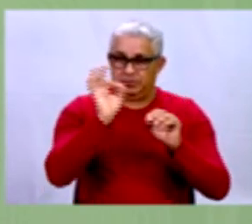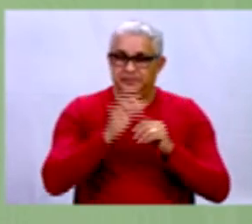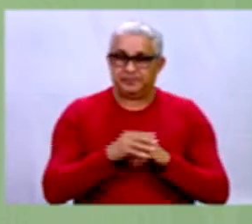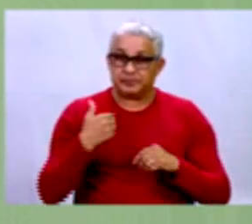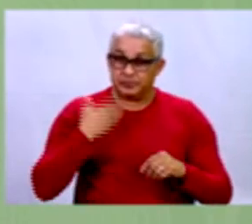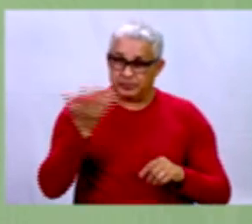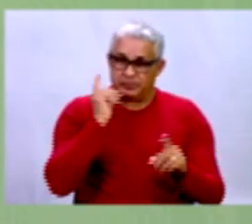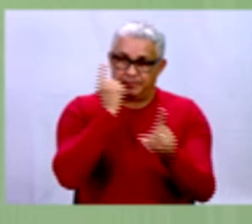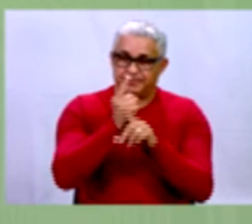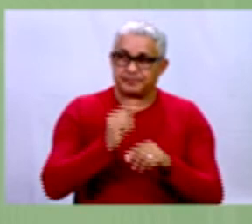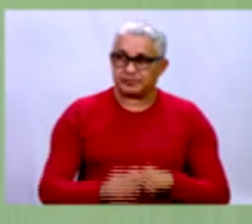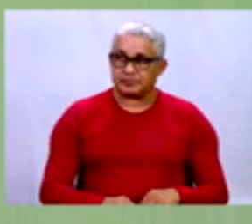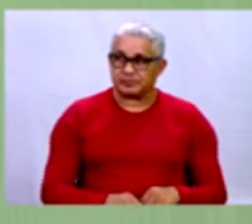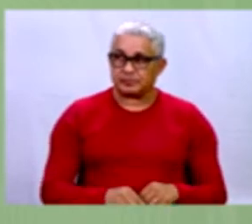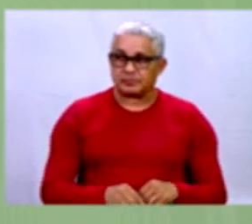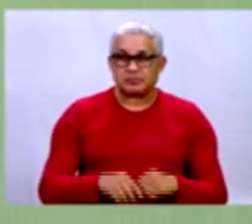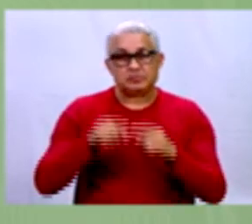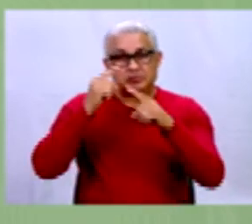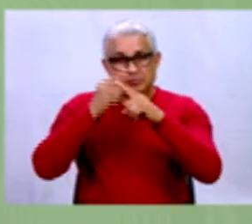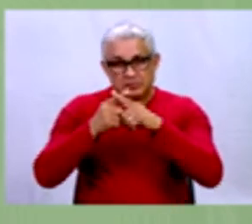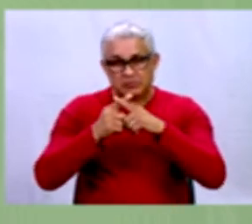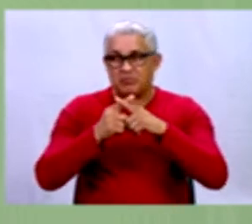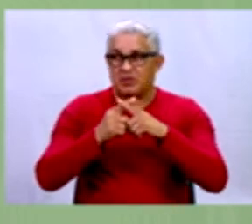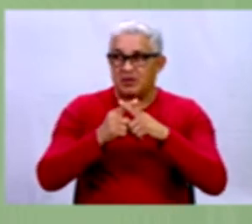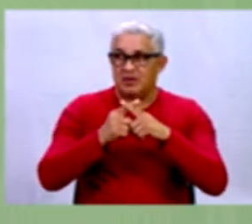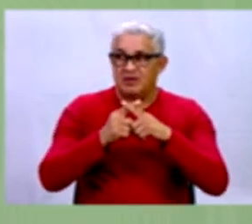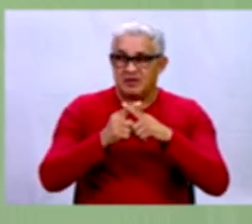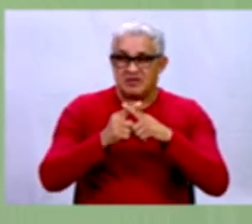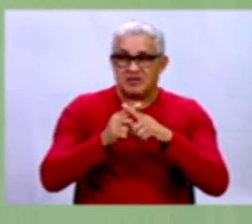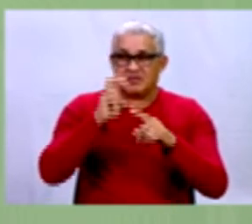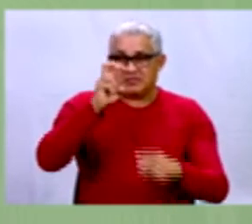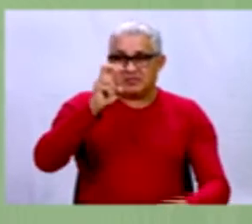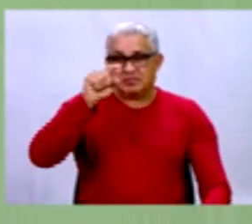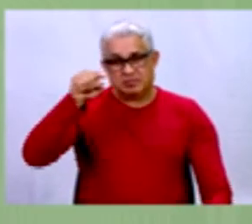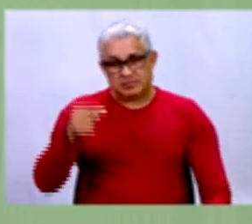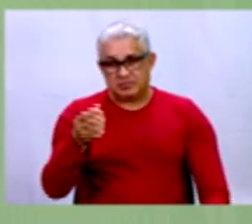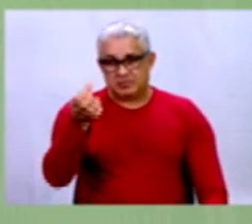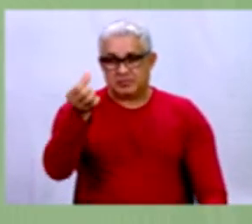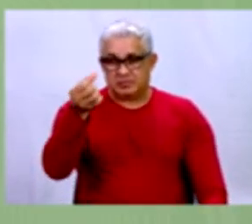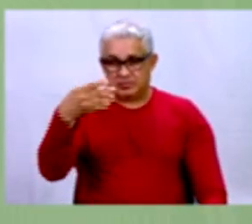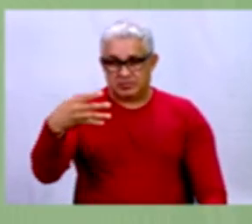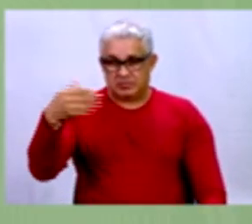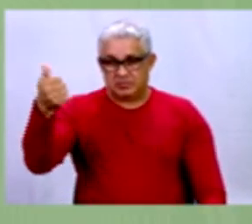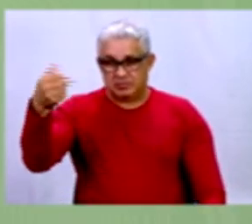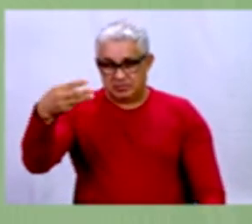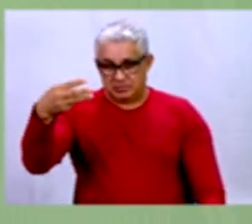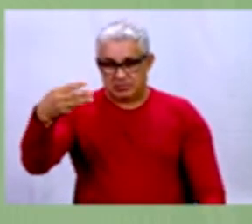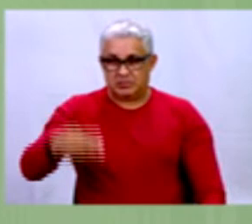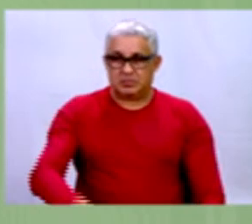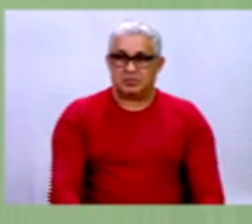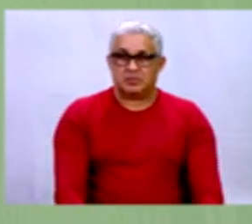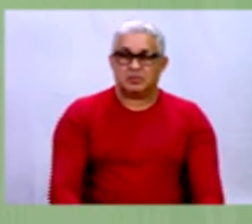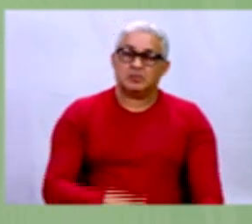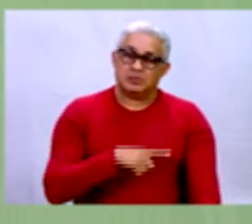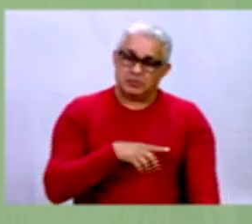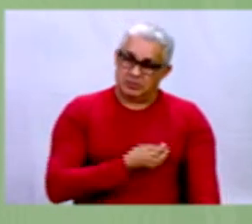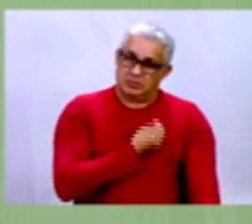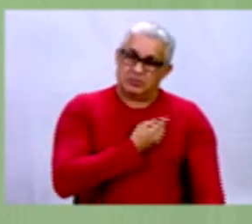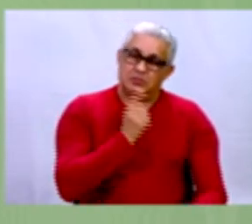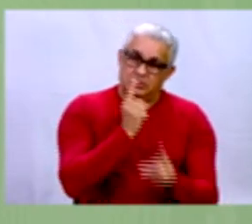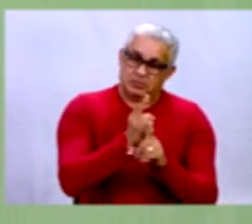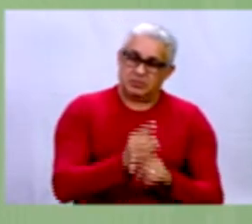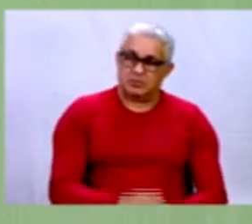querendo descobrir. Vezes o meu ANI, que é igual a 5,6413. Está aqui, encontramos